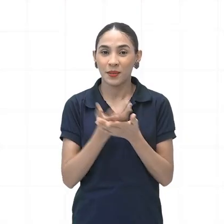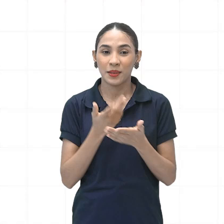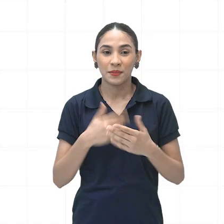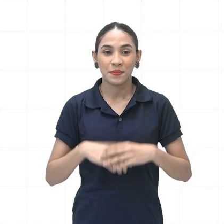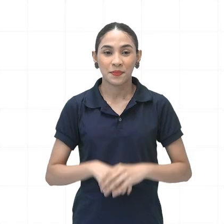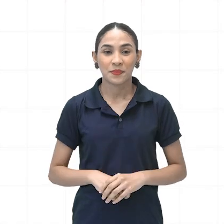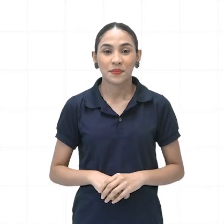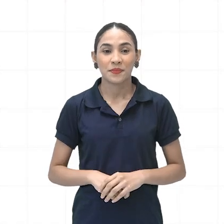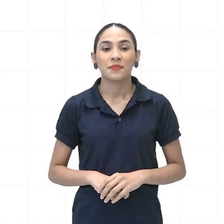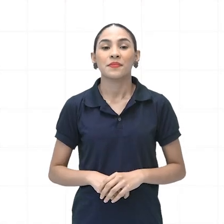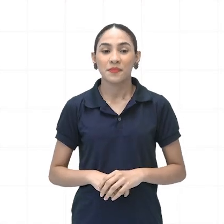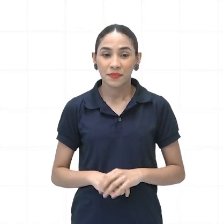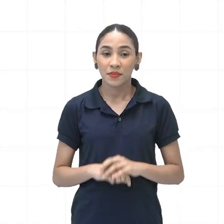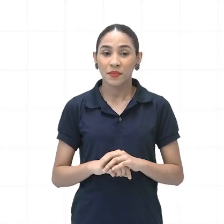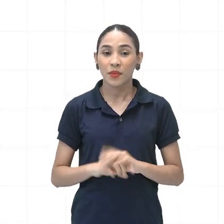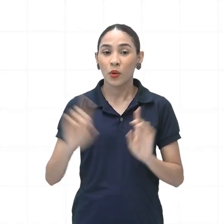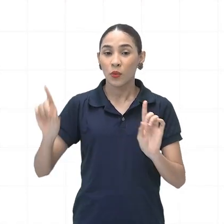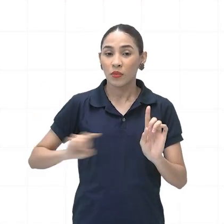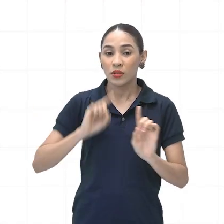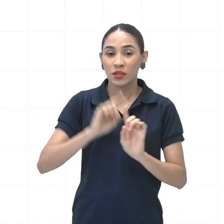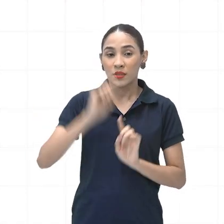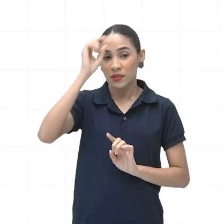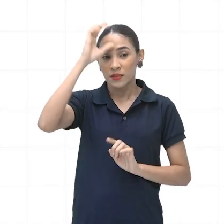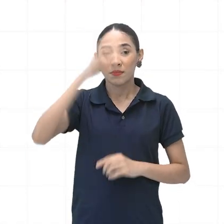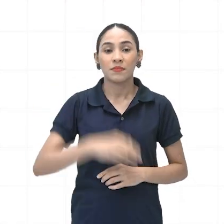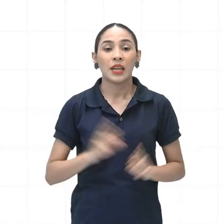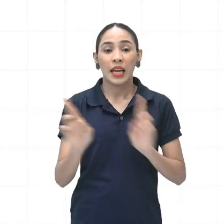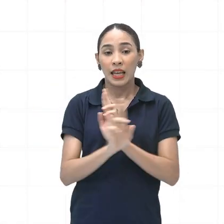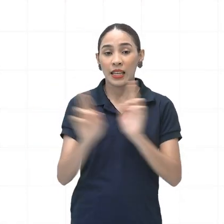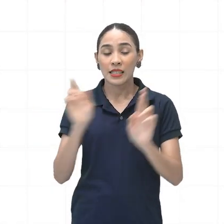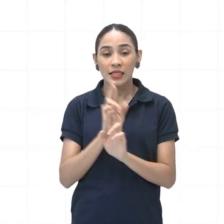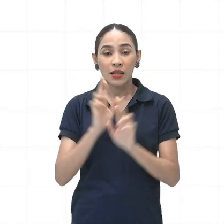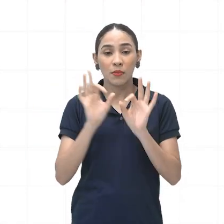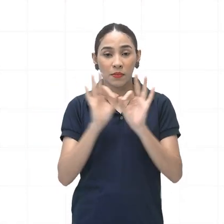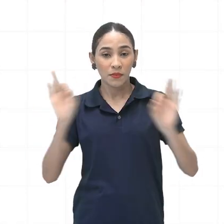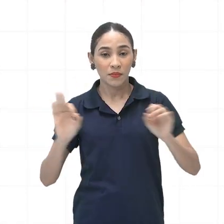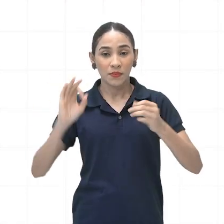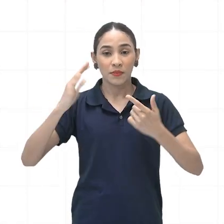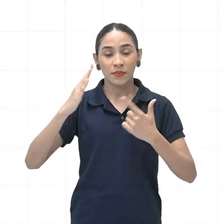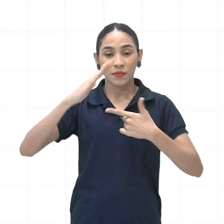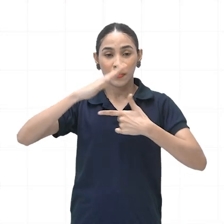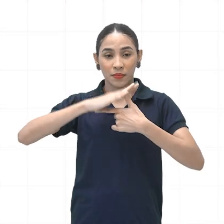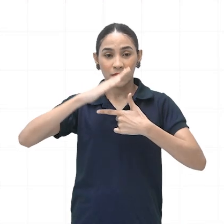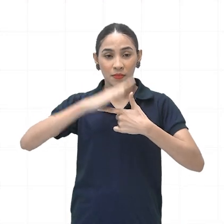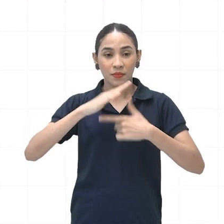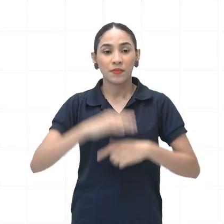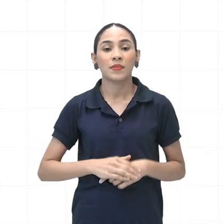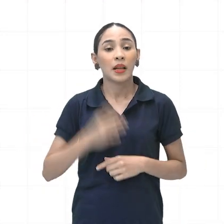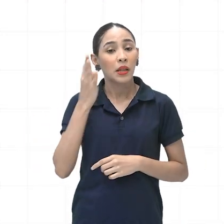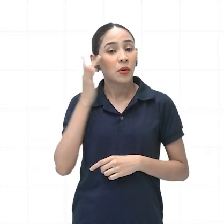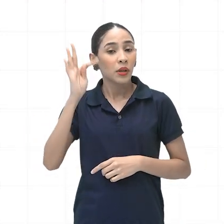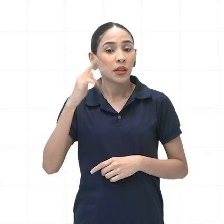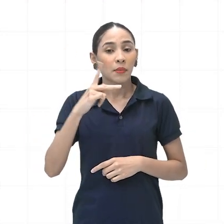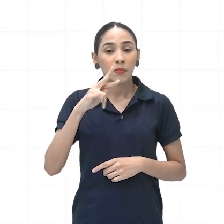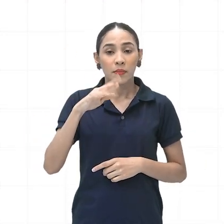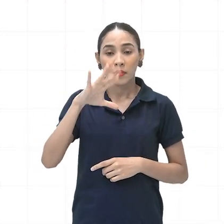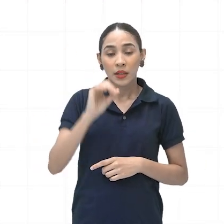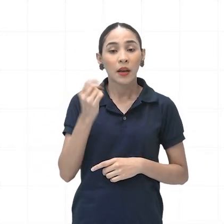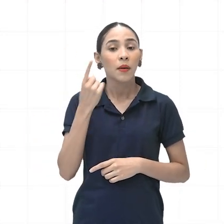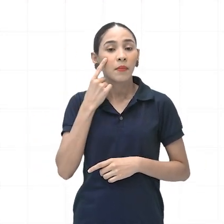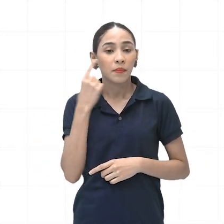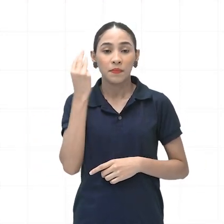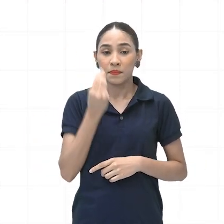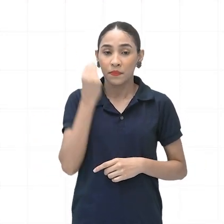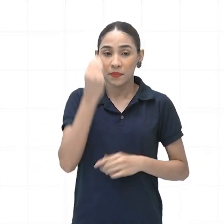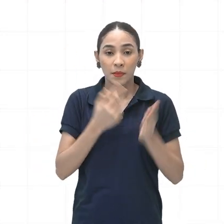aula. O objeto de conhecimento, relações métricas no triângulo retângulo, teorema de Pitágoras, verificações